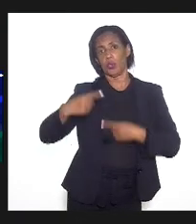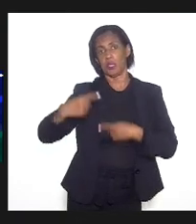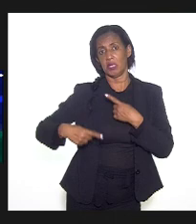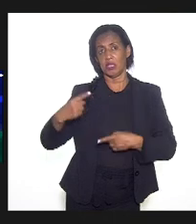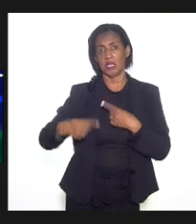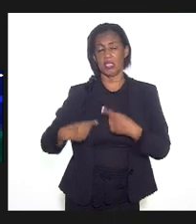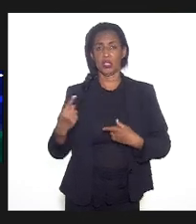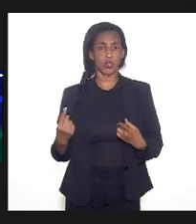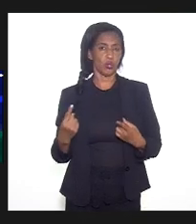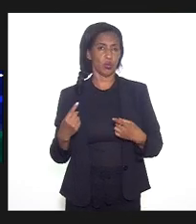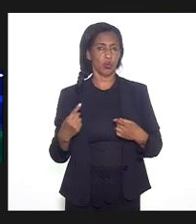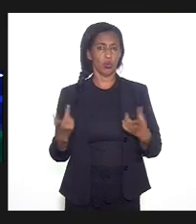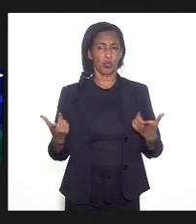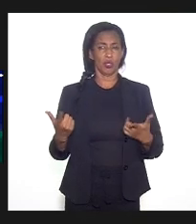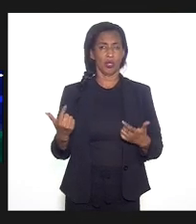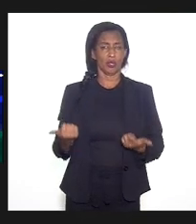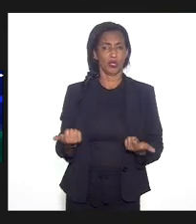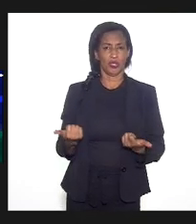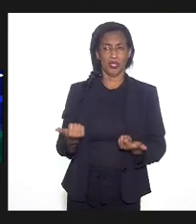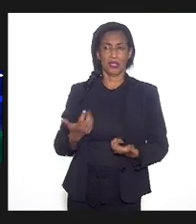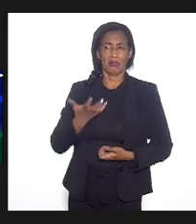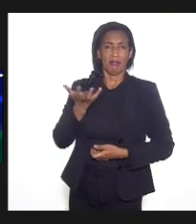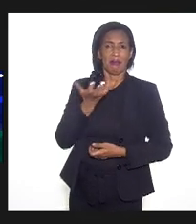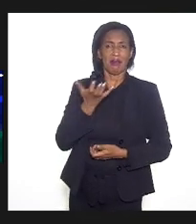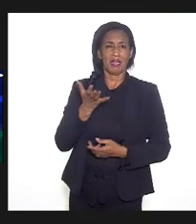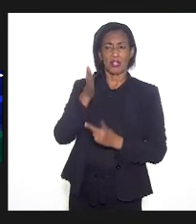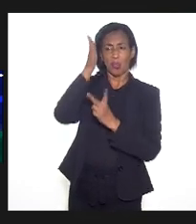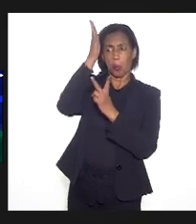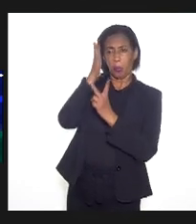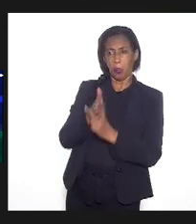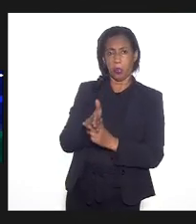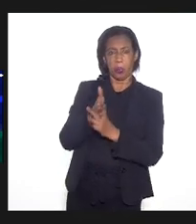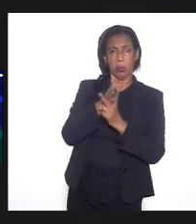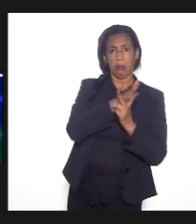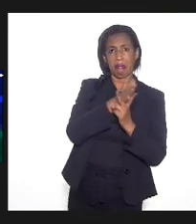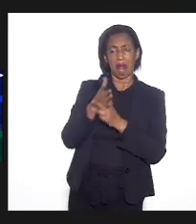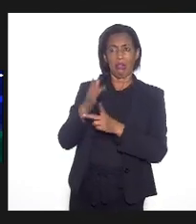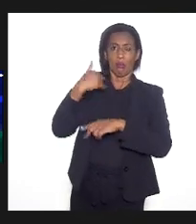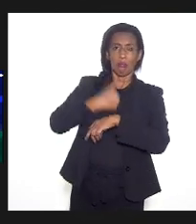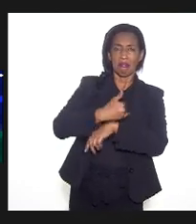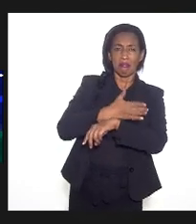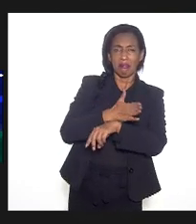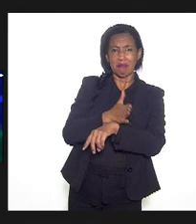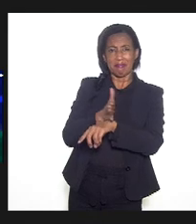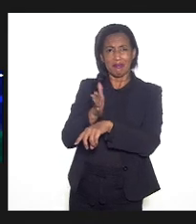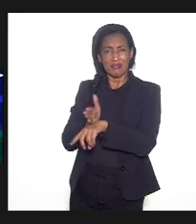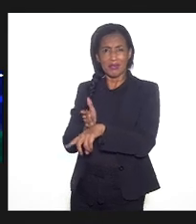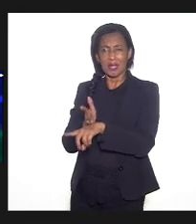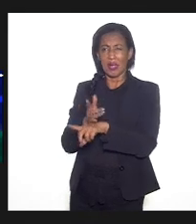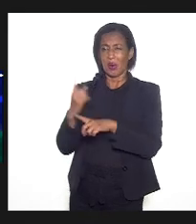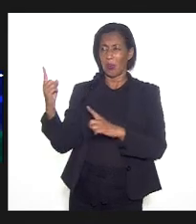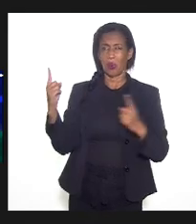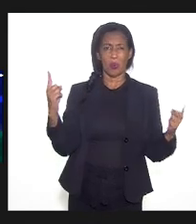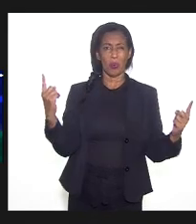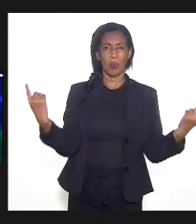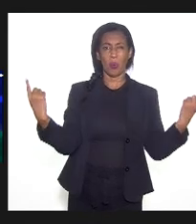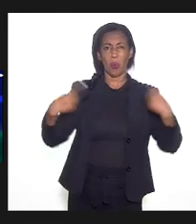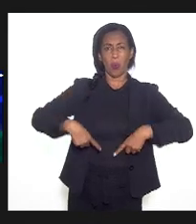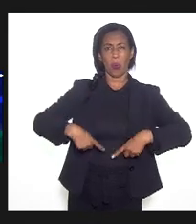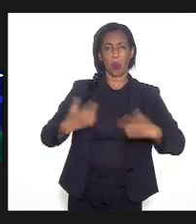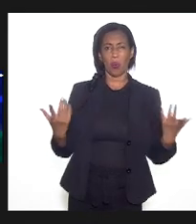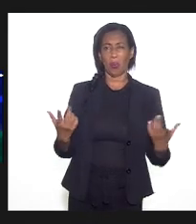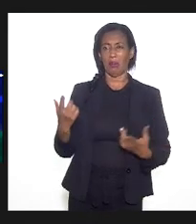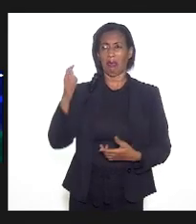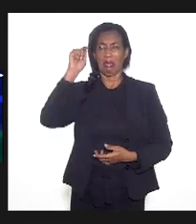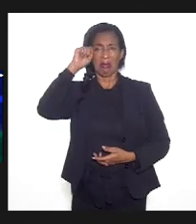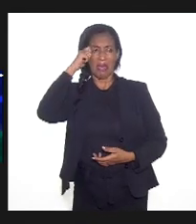de acirrar os ânimos, de querer dividir o tempo inteiro, jogar uns contra os outros,